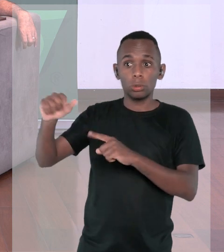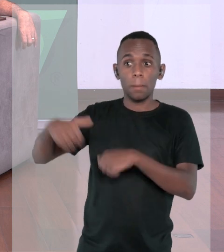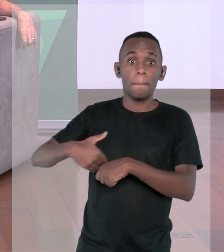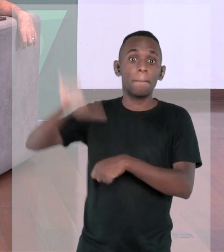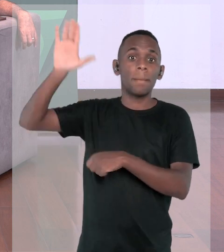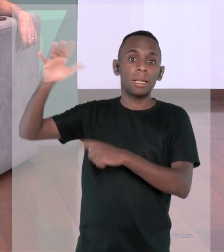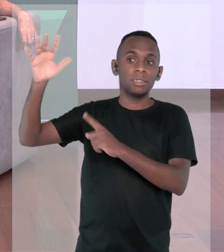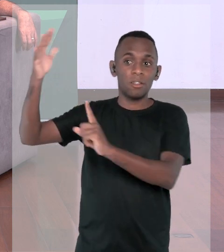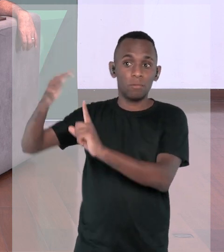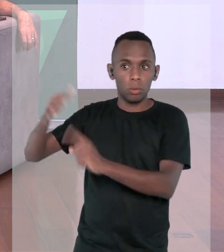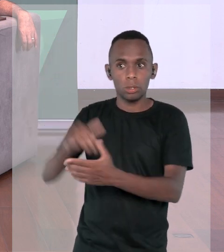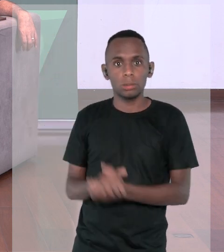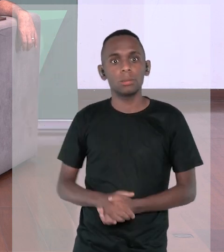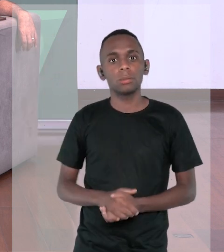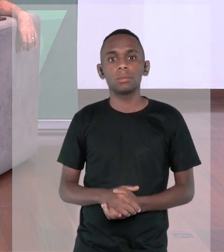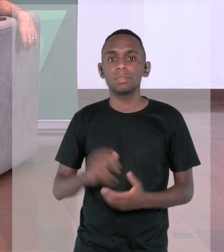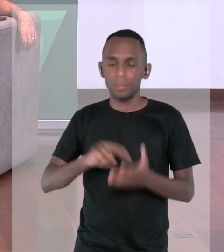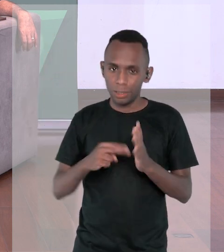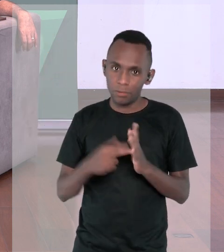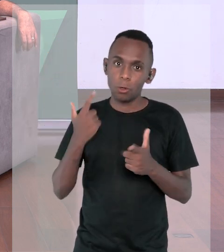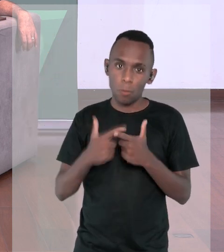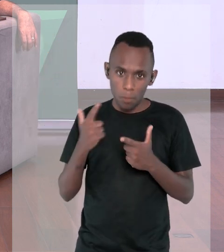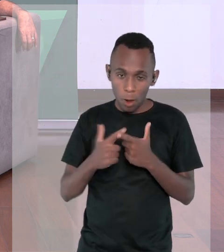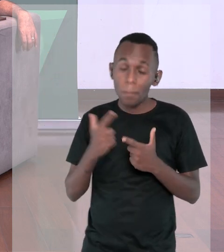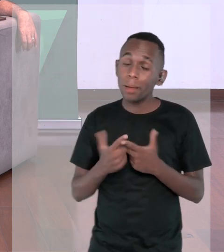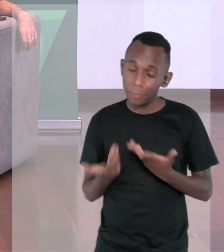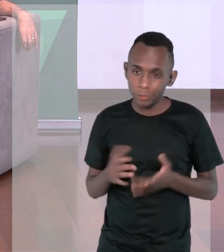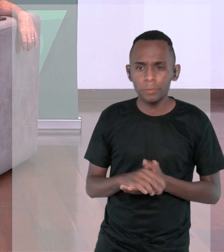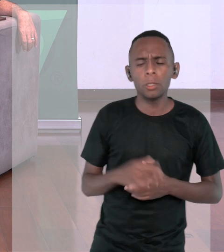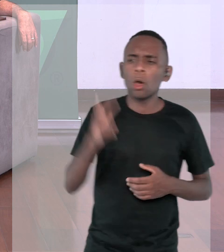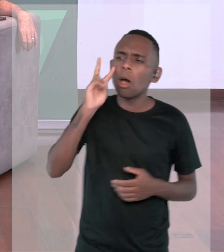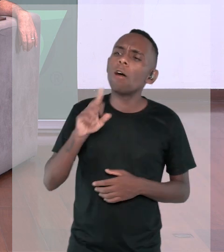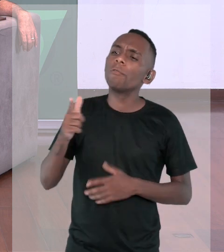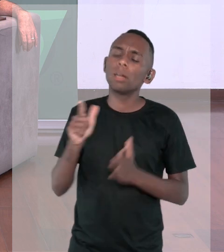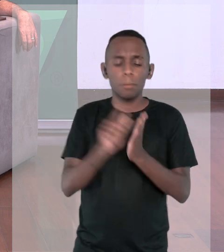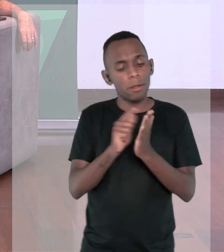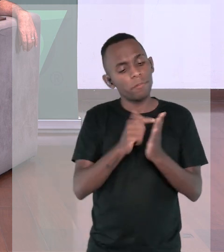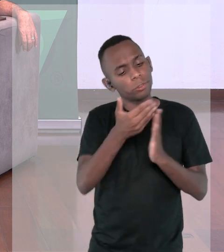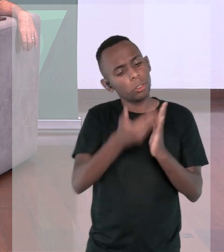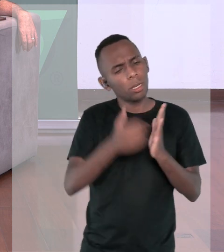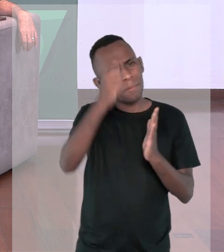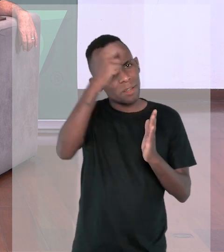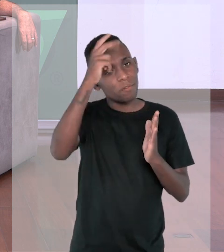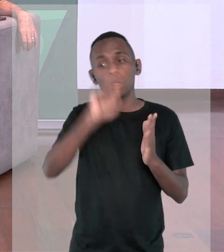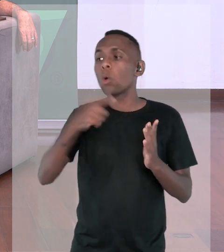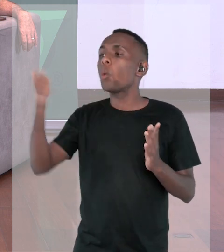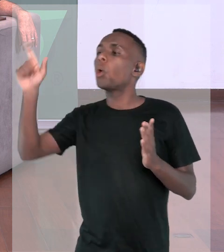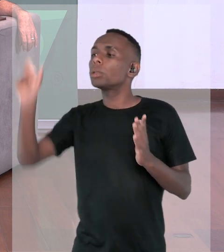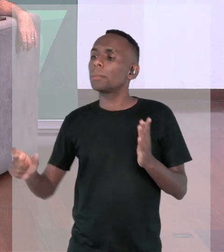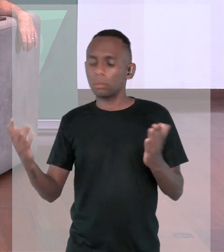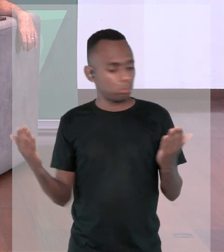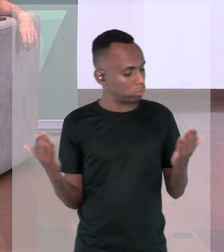prefeitura. Ele me trouxe um problema. E aí a gente foi ver o jornal da prefeitura existente e o jornal da oposição.